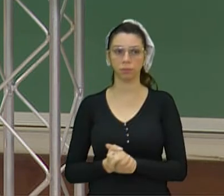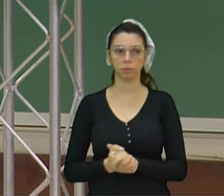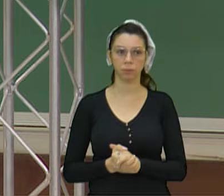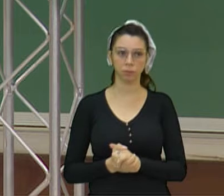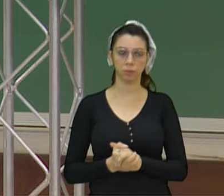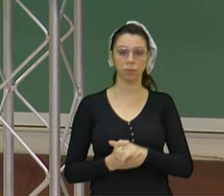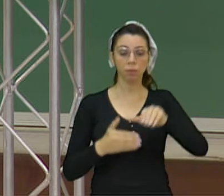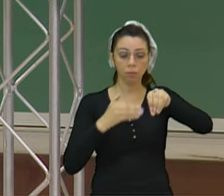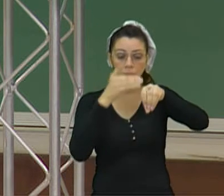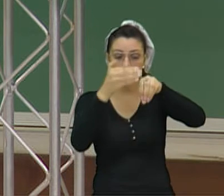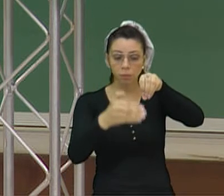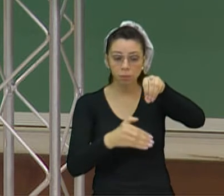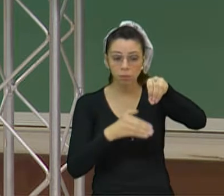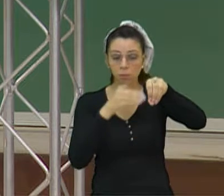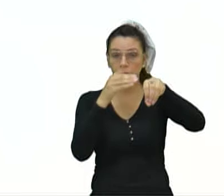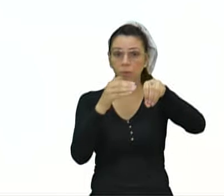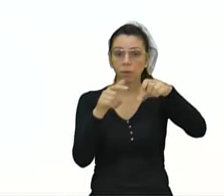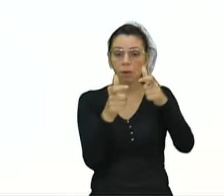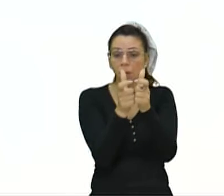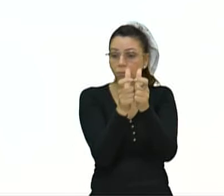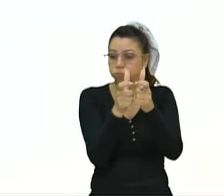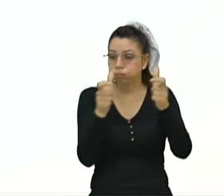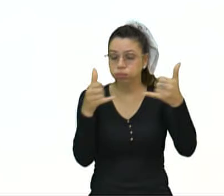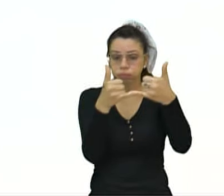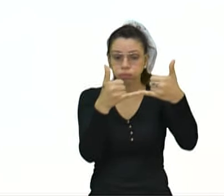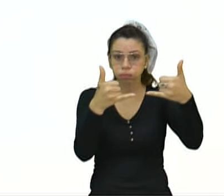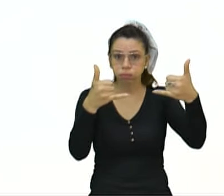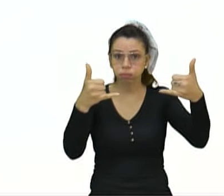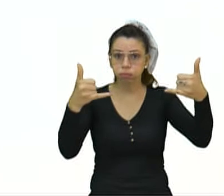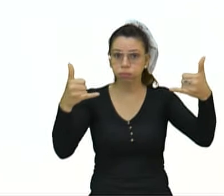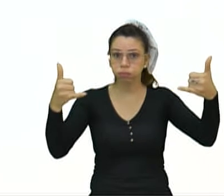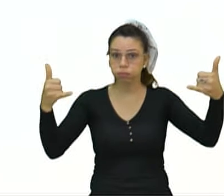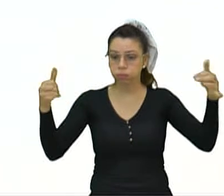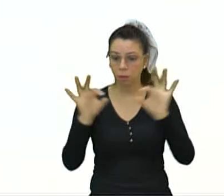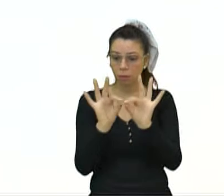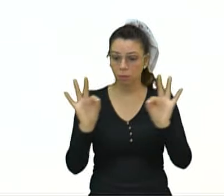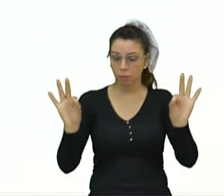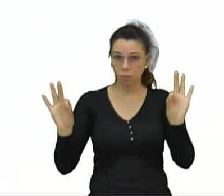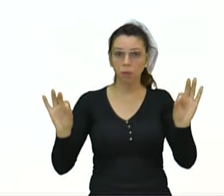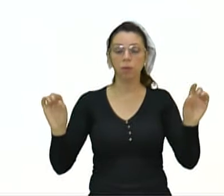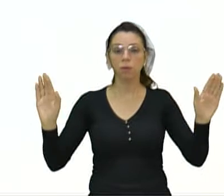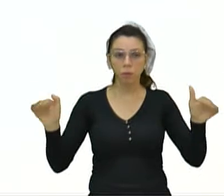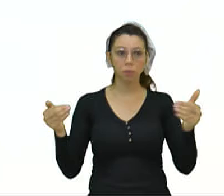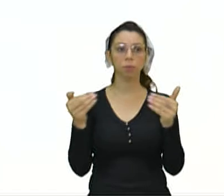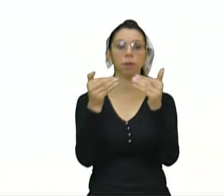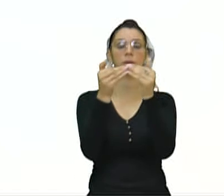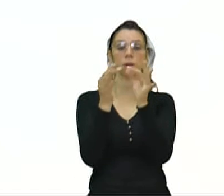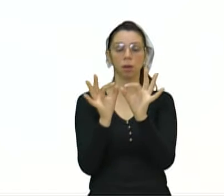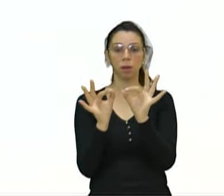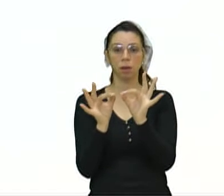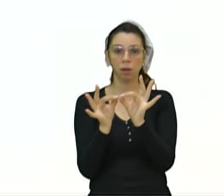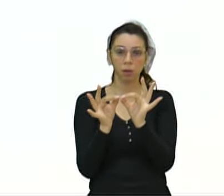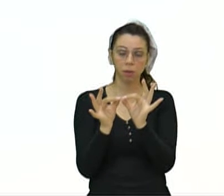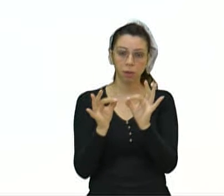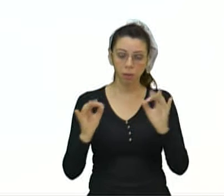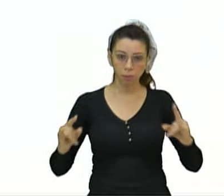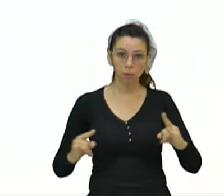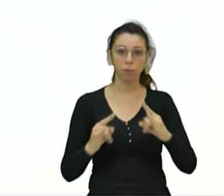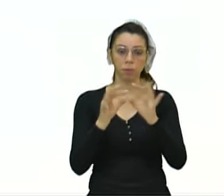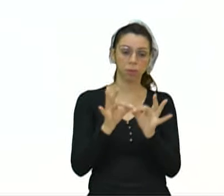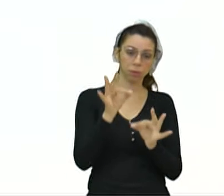Os isoladores aumentam o caminho elétrico entre as extremidades do fio, somado às alturas e larguras das torres